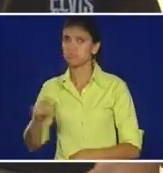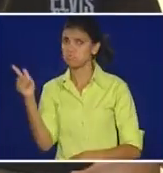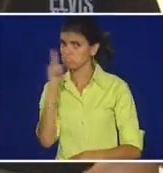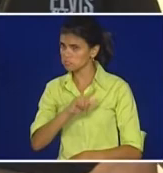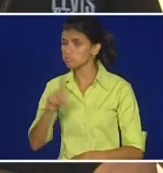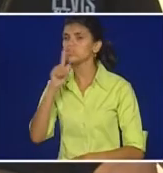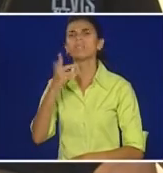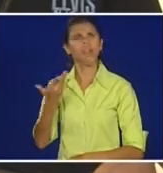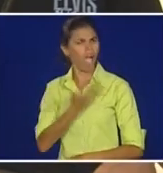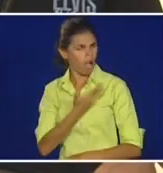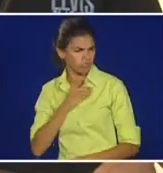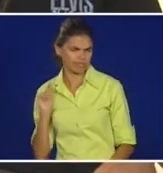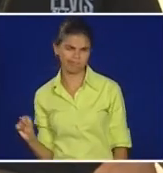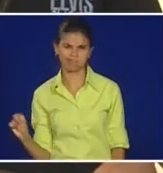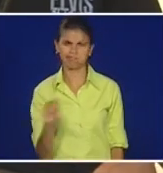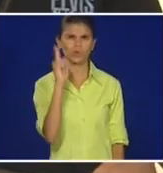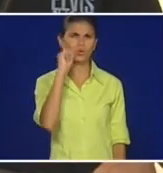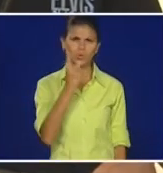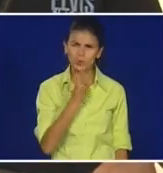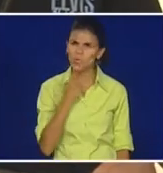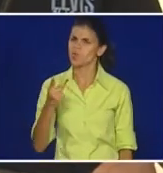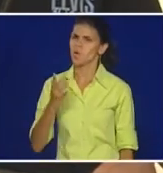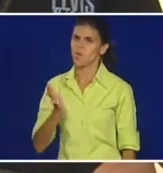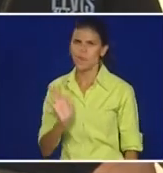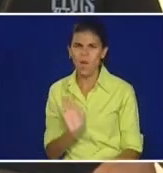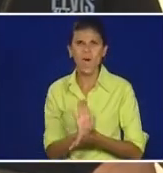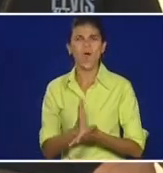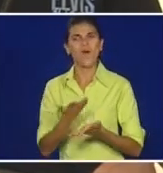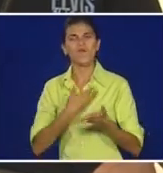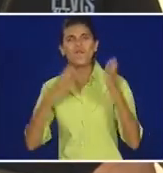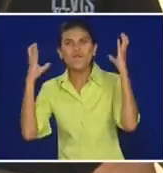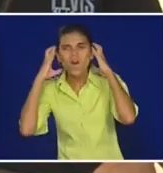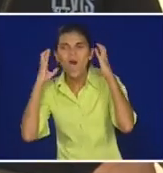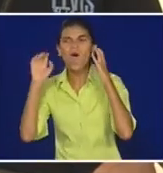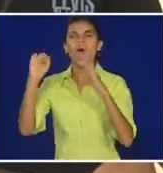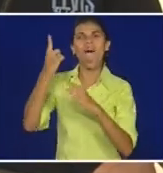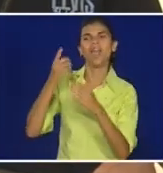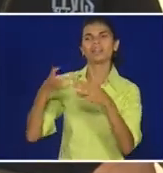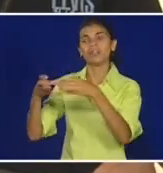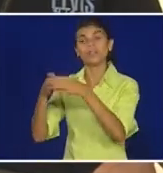ainda da época da fonoaudiologia dele, lá da ARPEF.